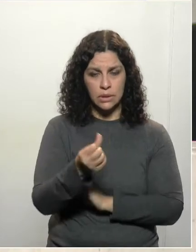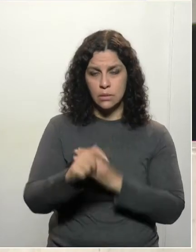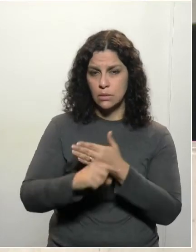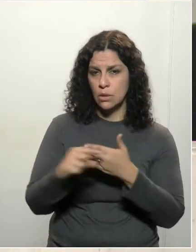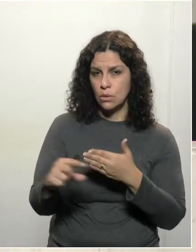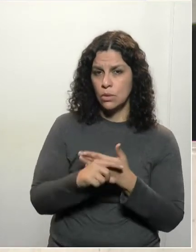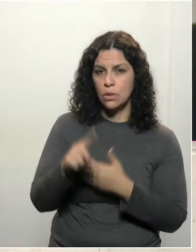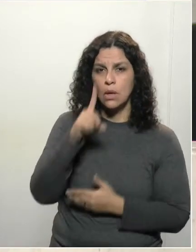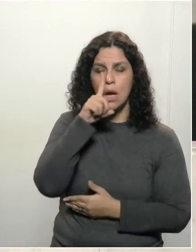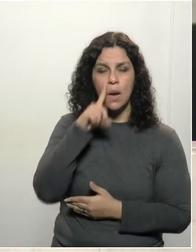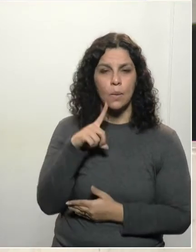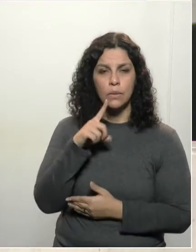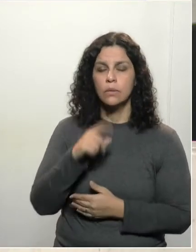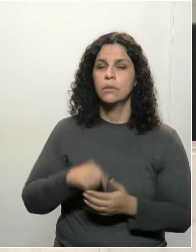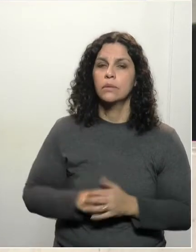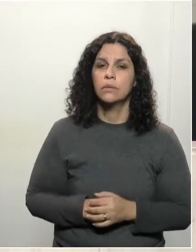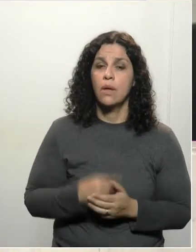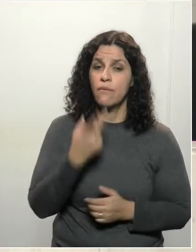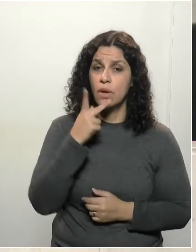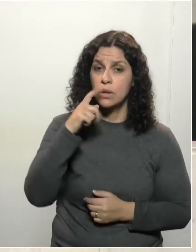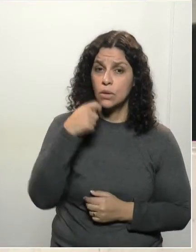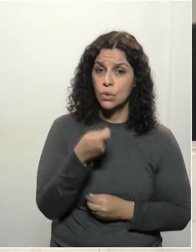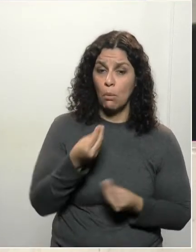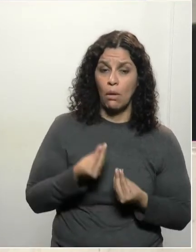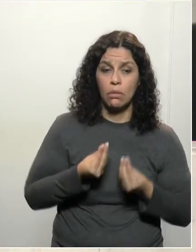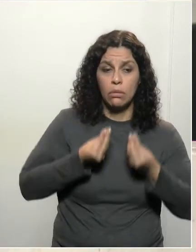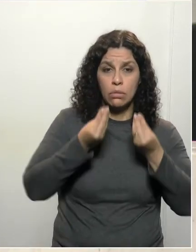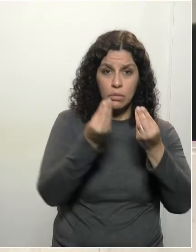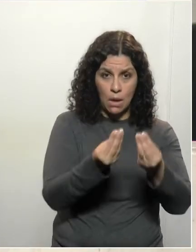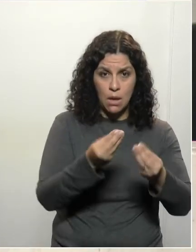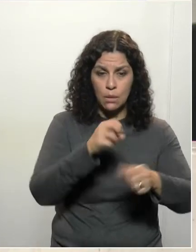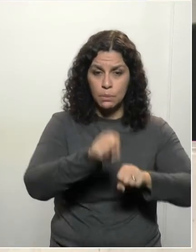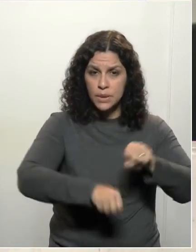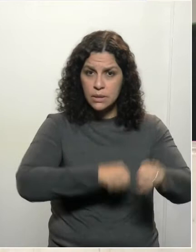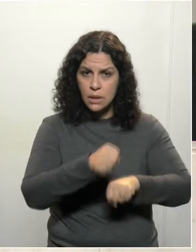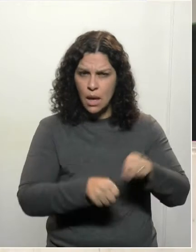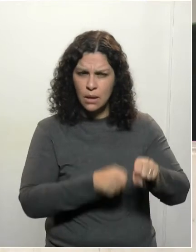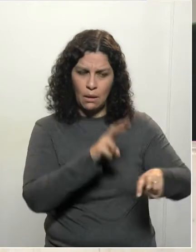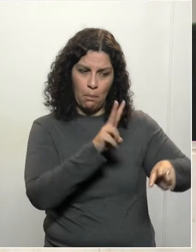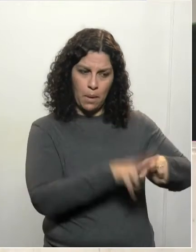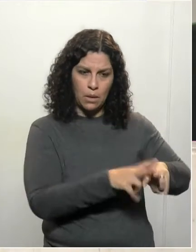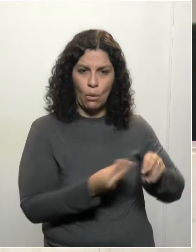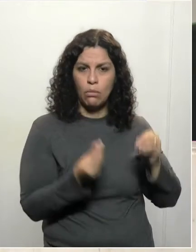do deputado Ricardo Arruda, que trata sobre a doação de bicicletas apreendidas.